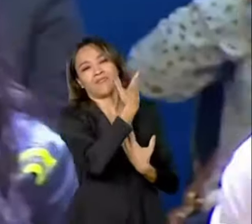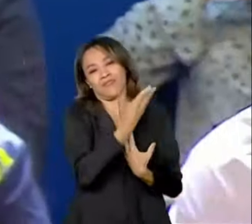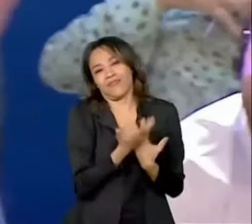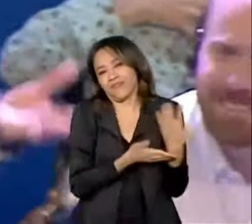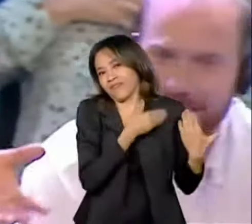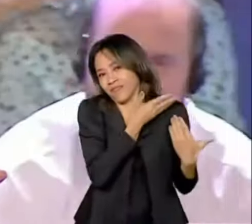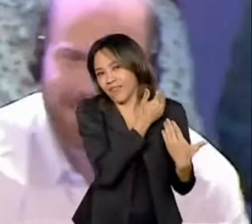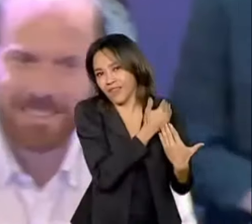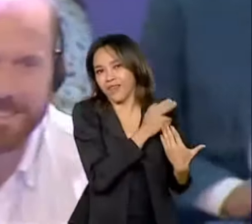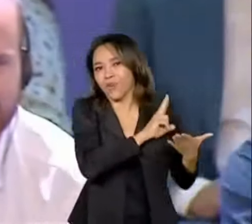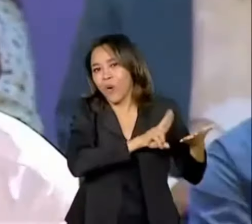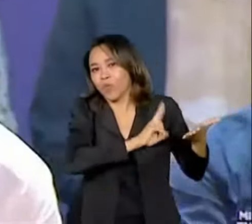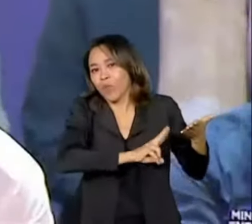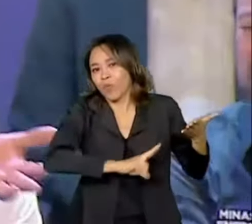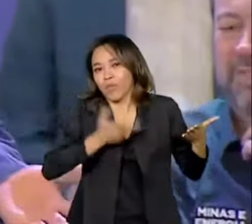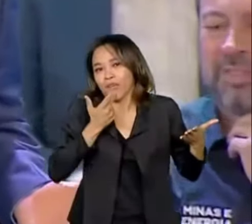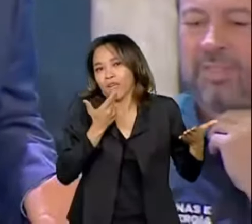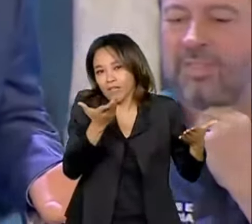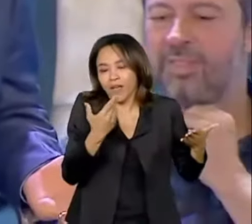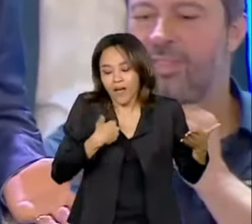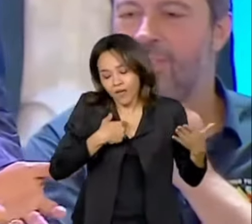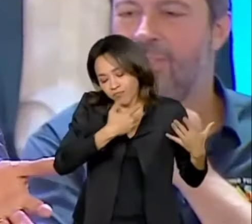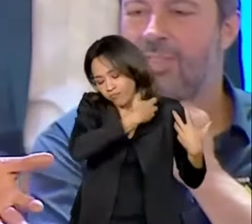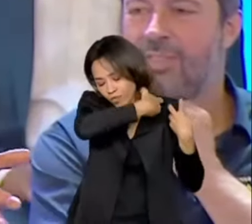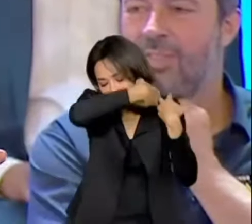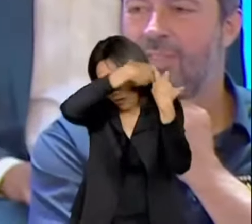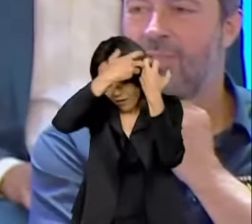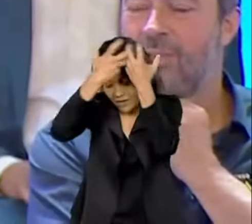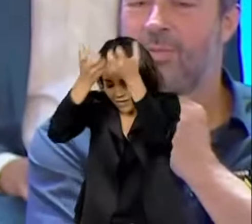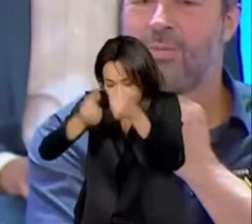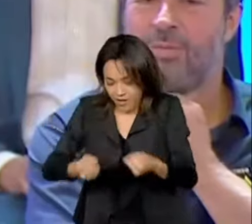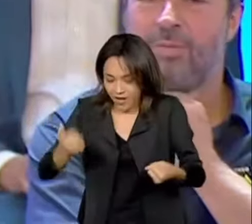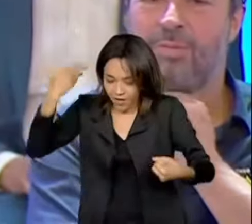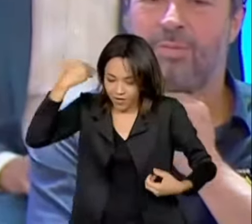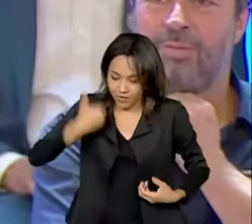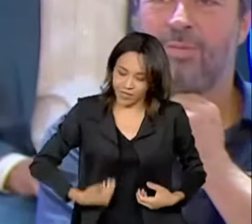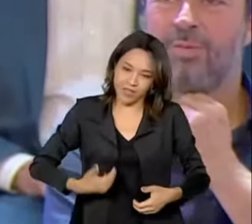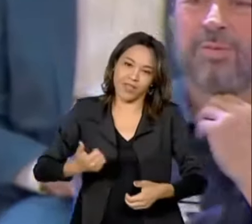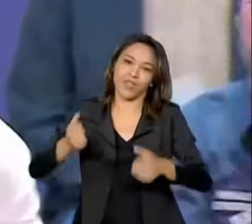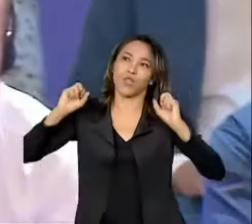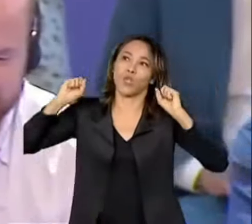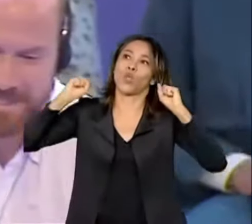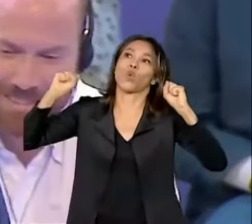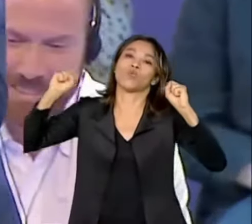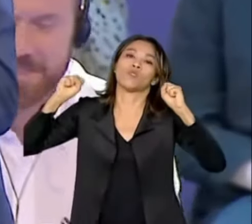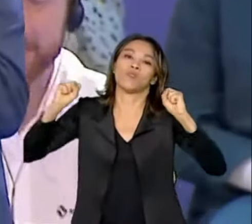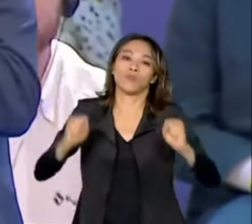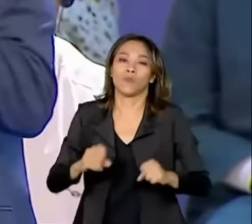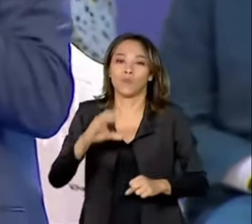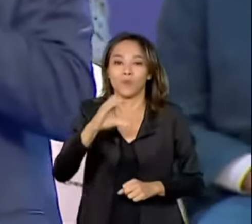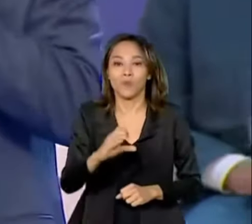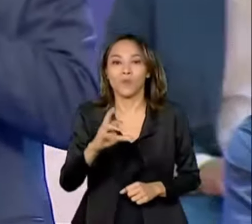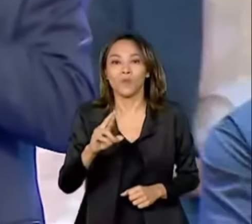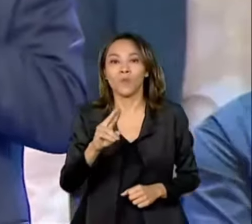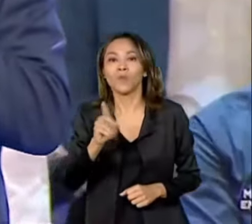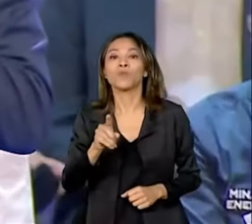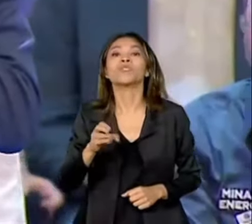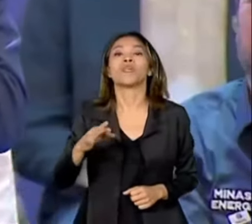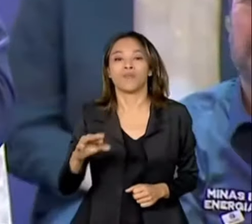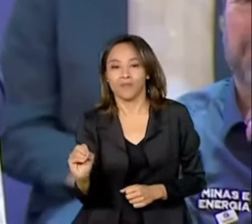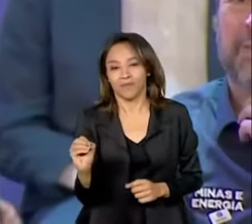Piazza, do Raul. Então eu virei cruzeirense nessa época. E eu queria dizer para vocês o seguinte: o